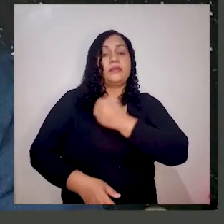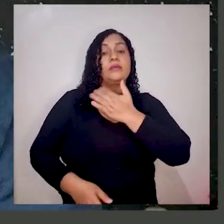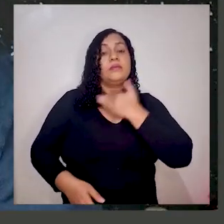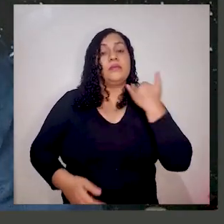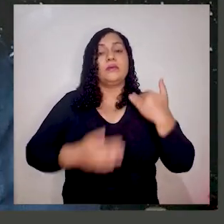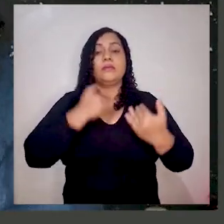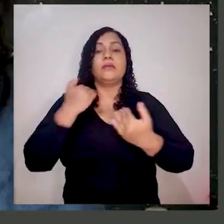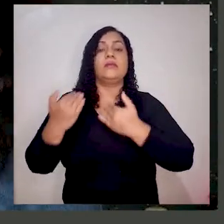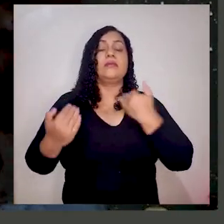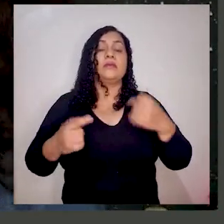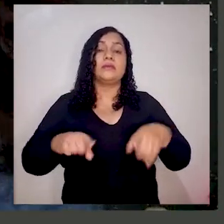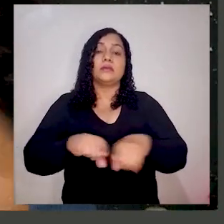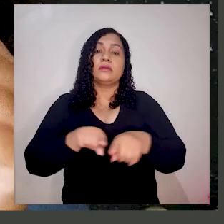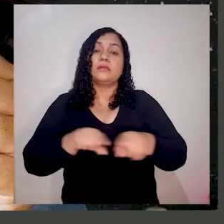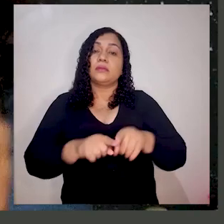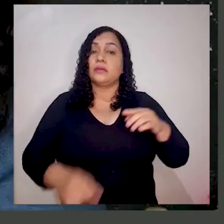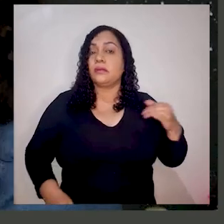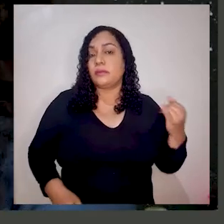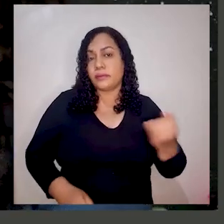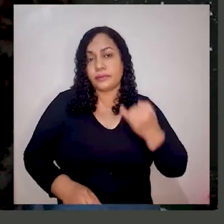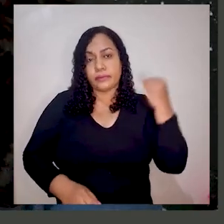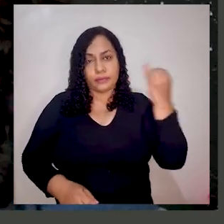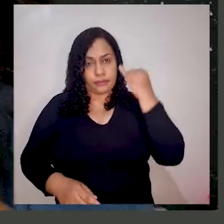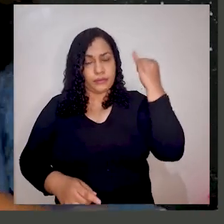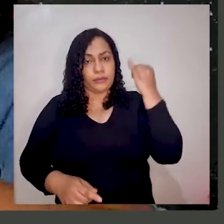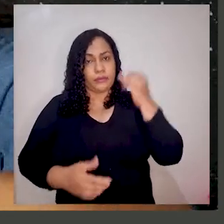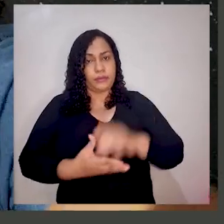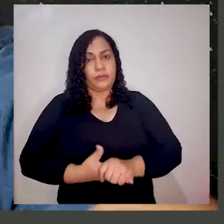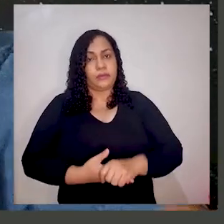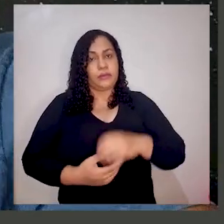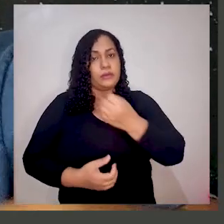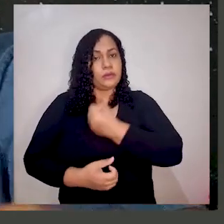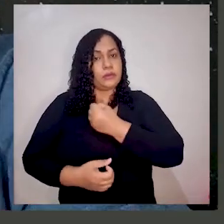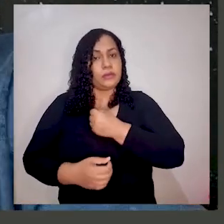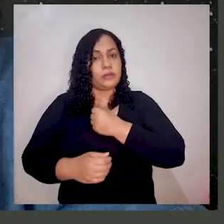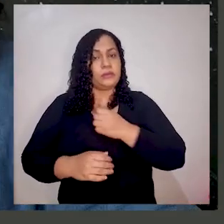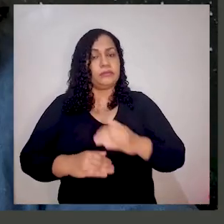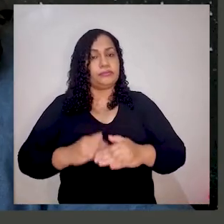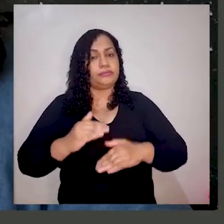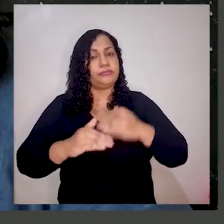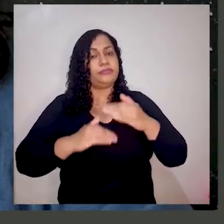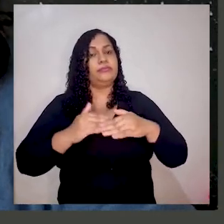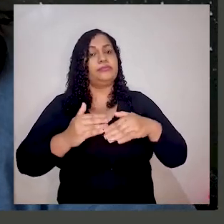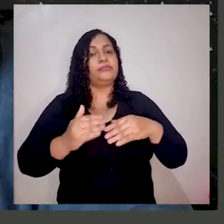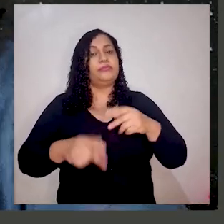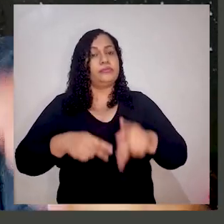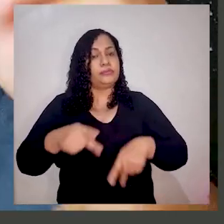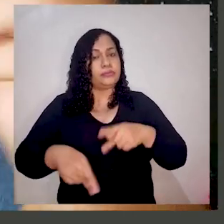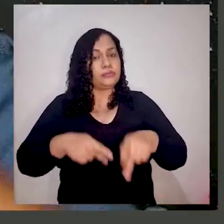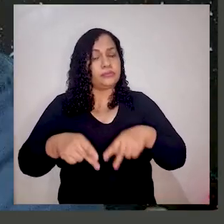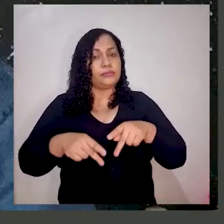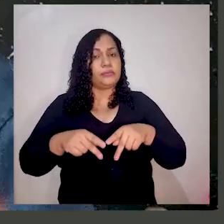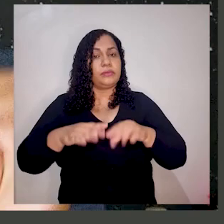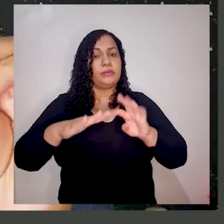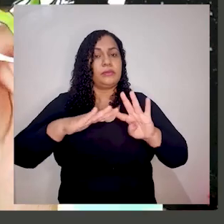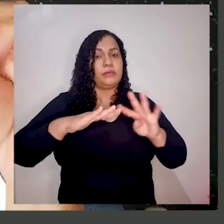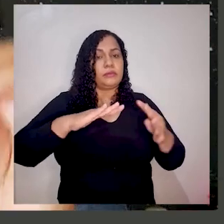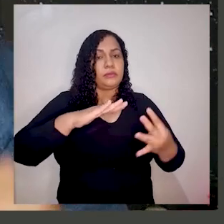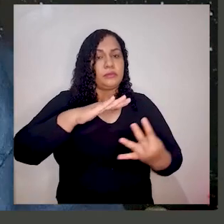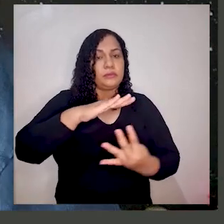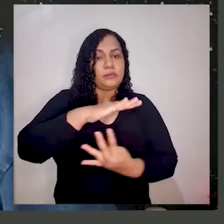nascimentos e de óbitos. Outro fator bem relevante em relação à densidade demográfica de um lugar diz respeito